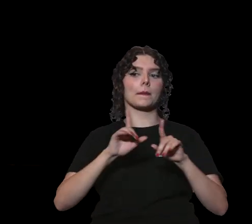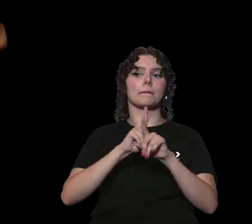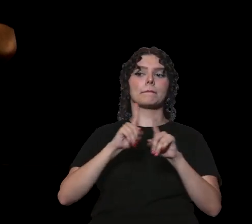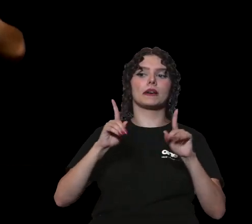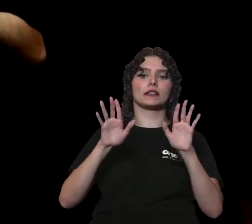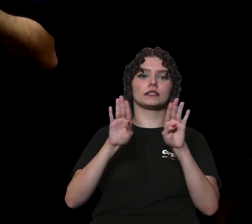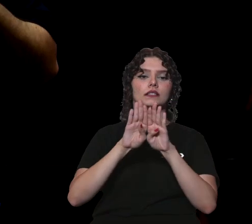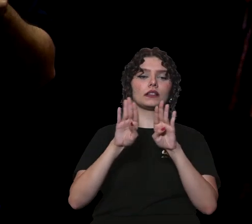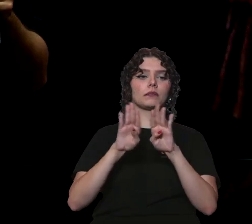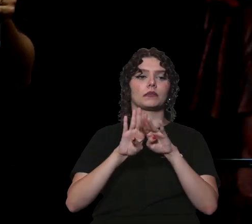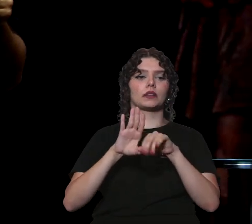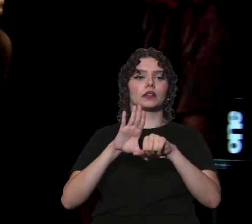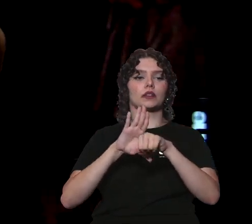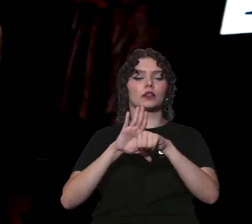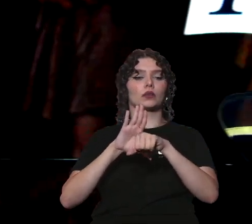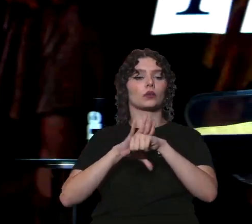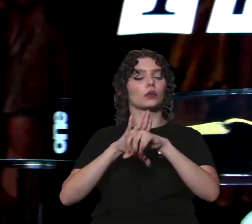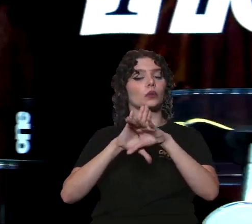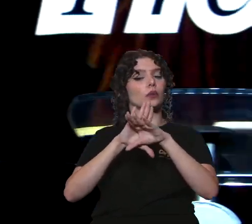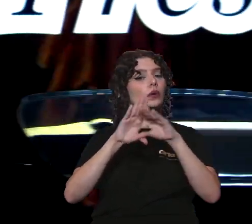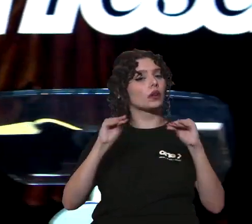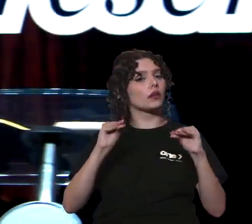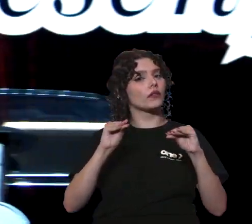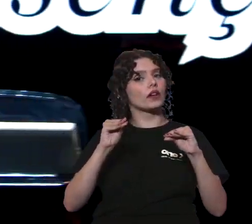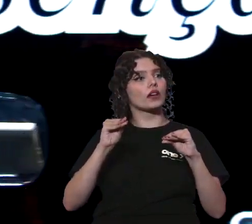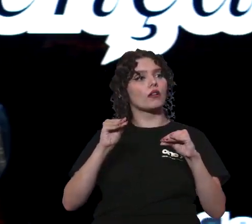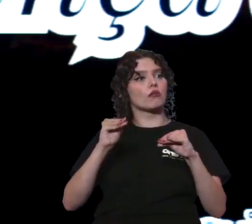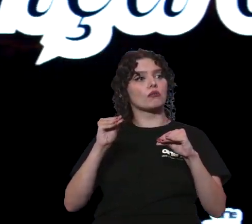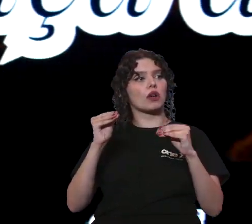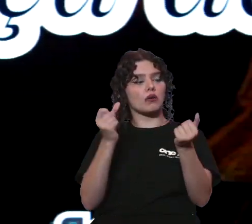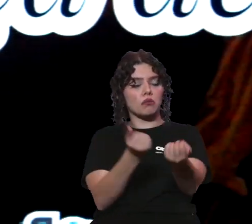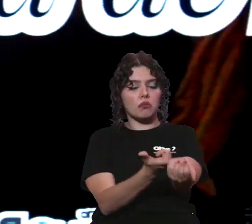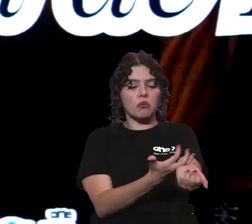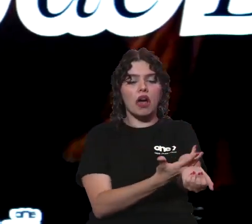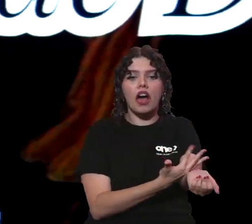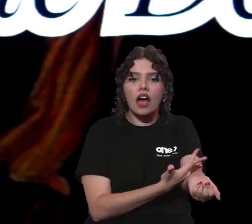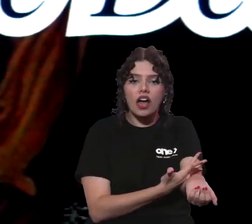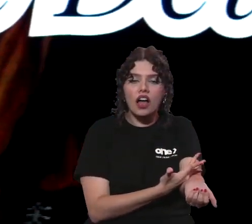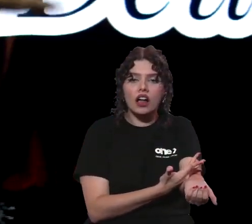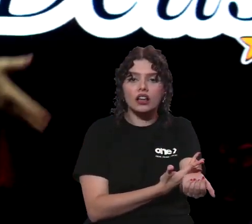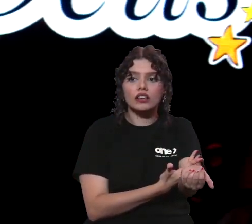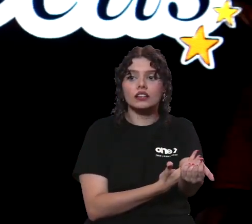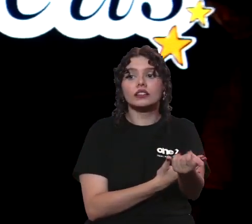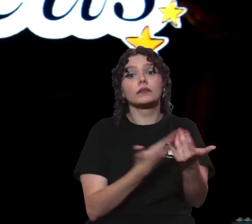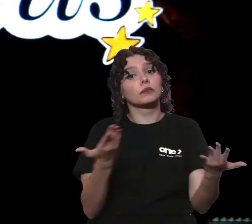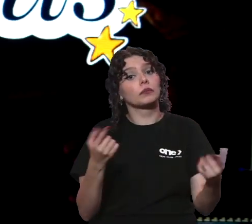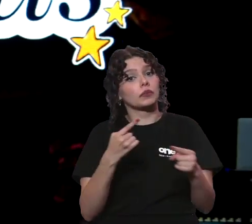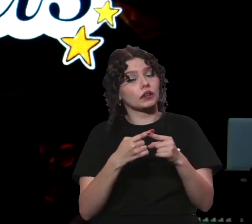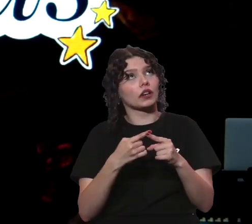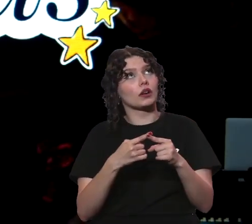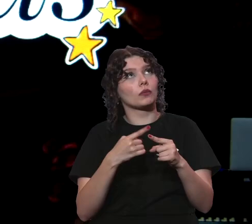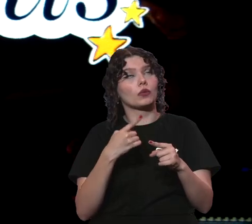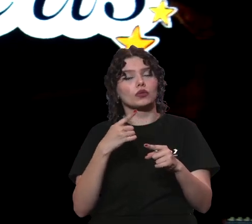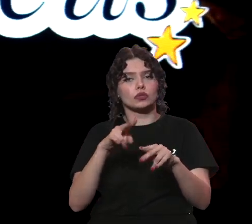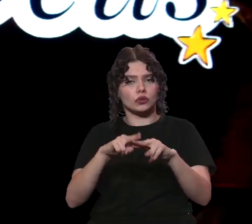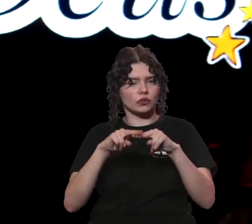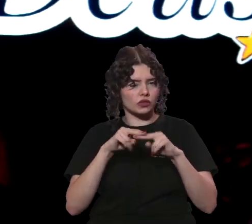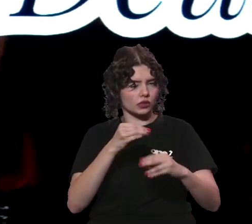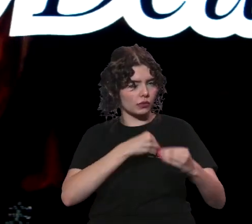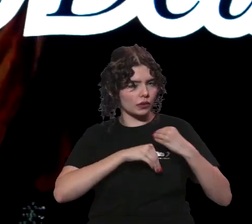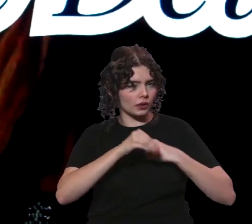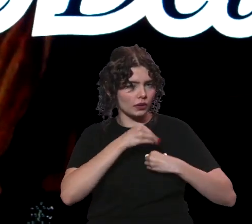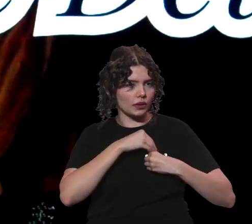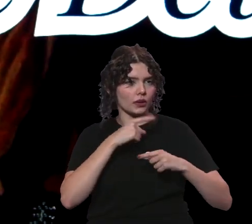também curava as feridas emocionais delas, que faziam com que elas pecassem. Porque quem é